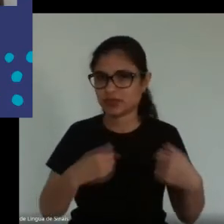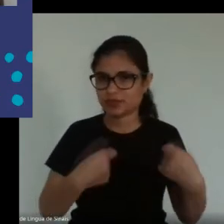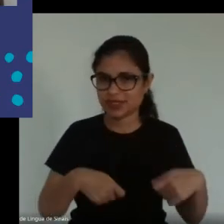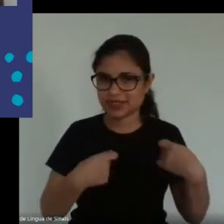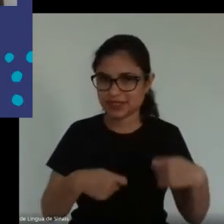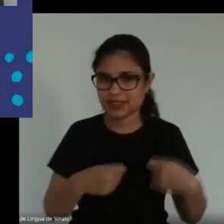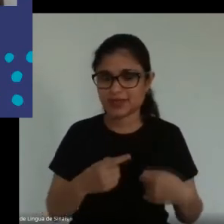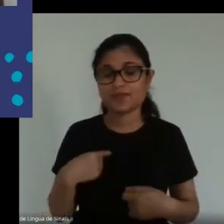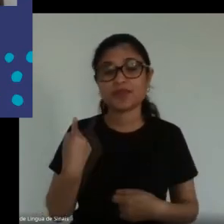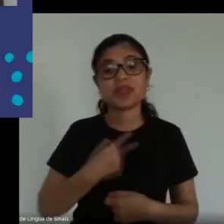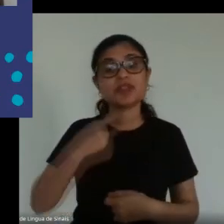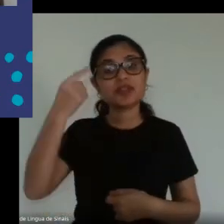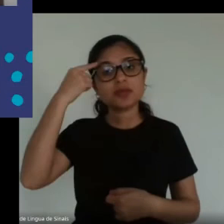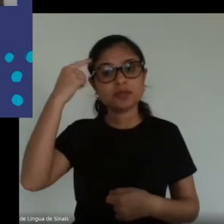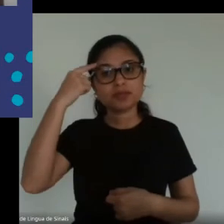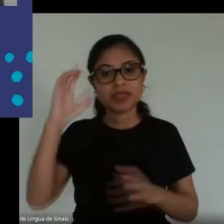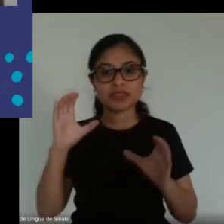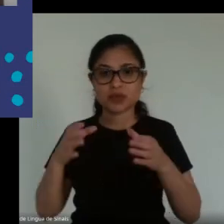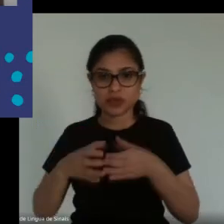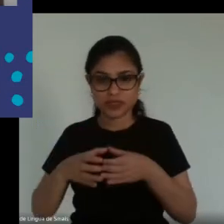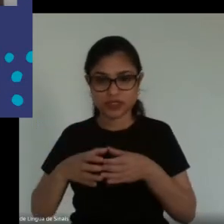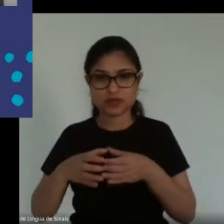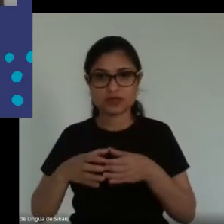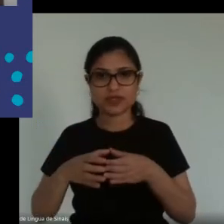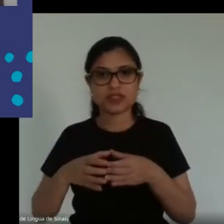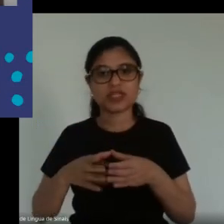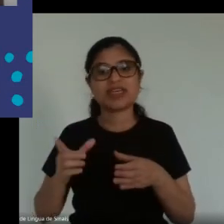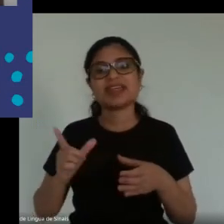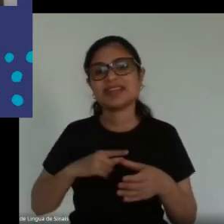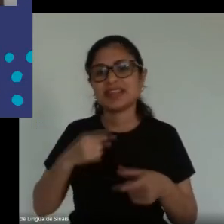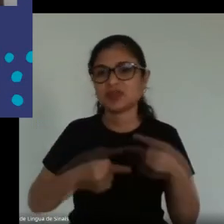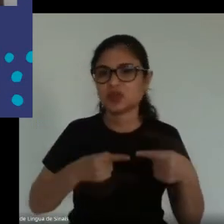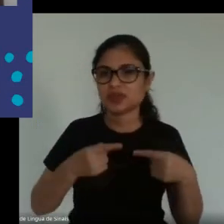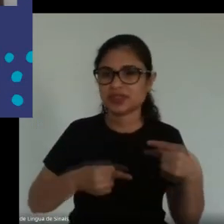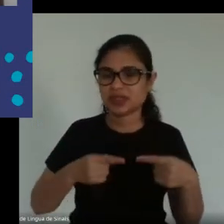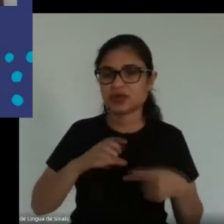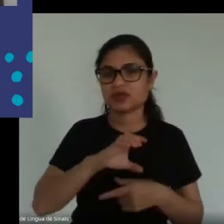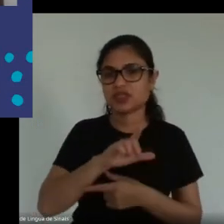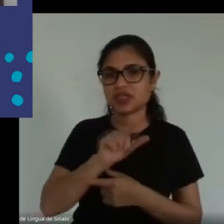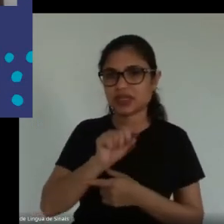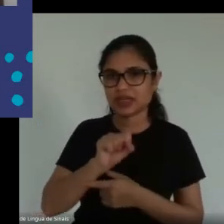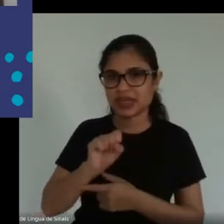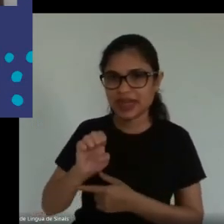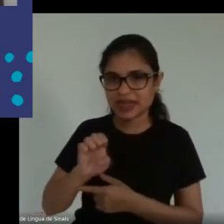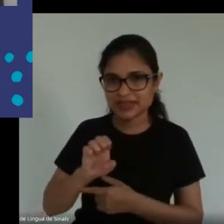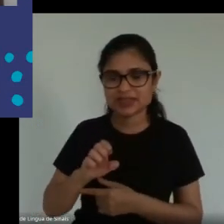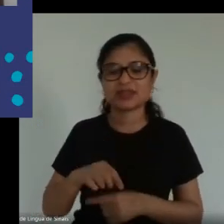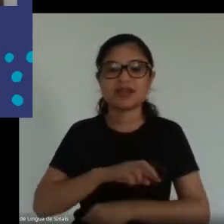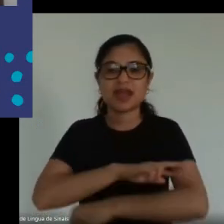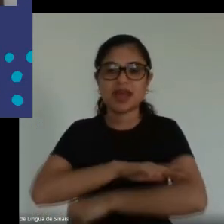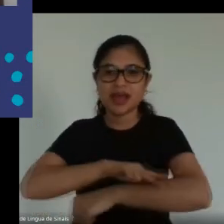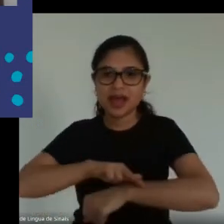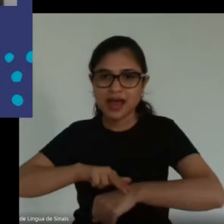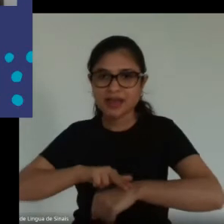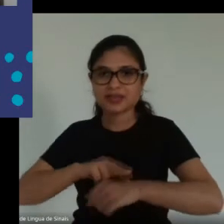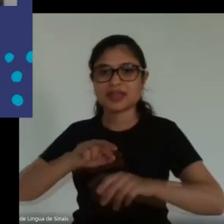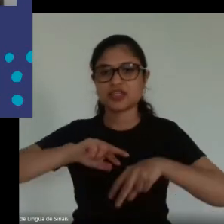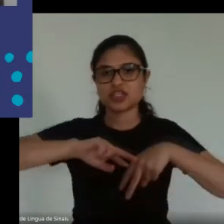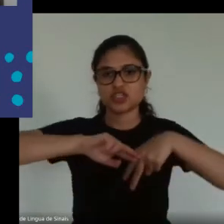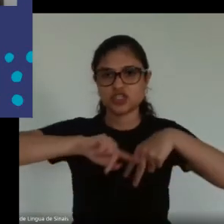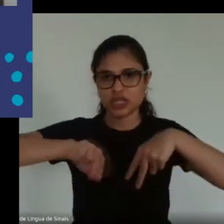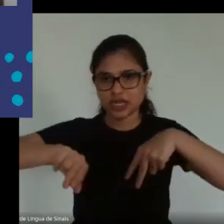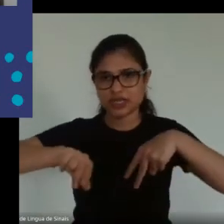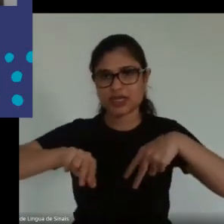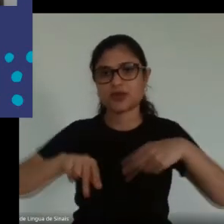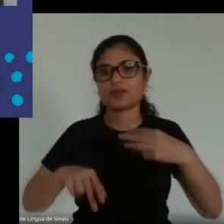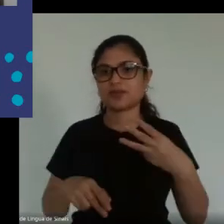gente pensa coletivamente, vai vir a discussão de classe, gente, vai vir de raça, vai vir de gênero. Essas 3 questões não tem